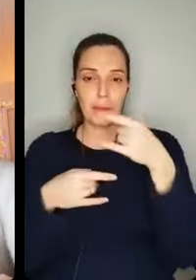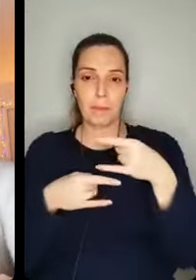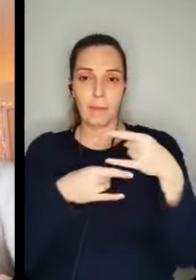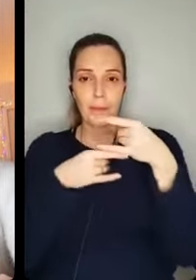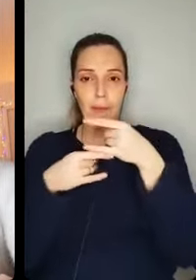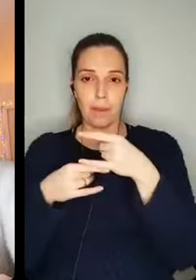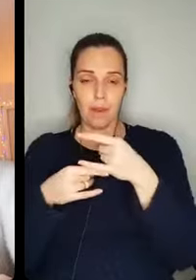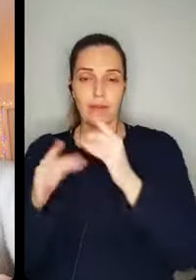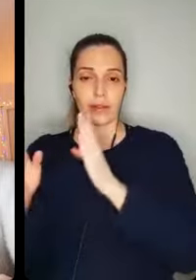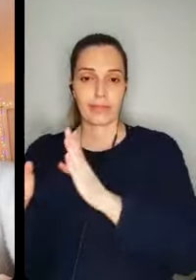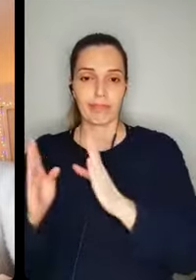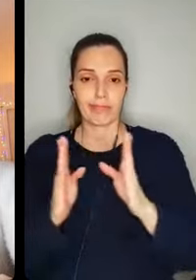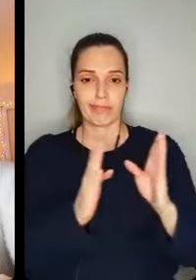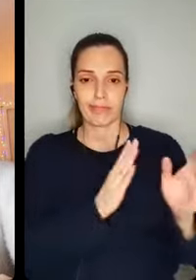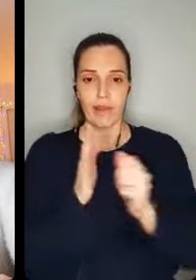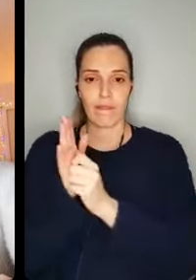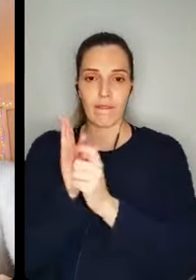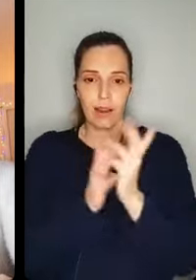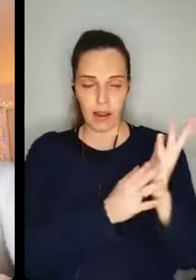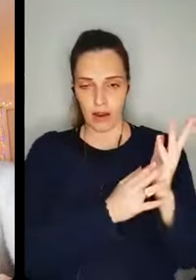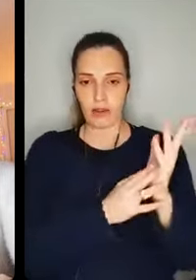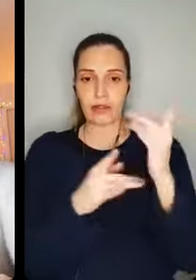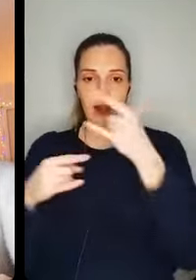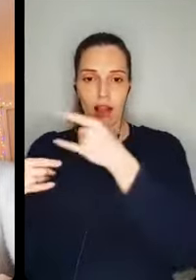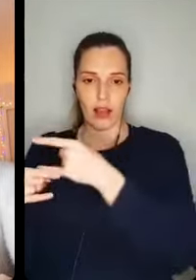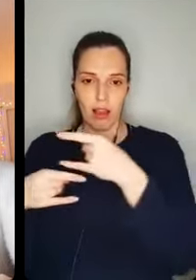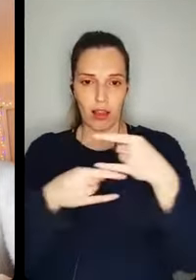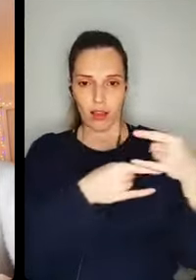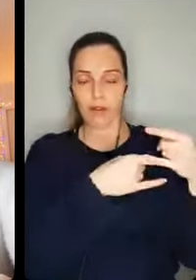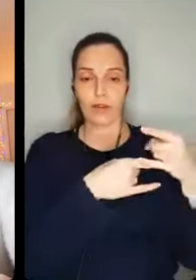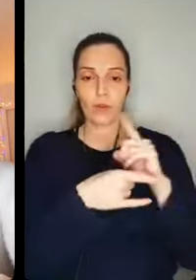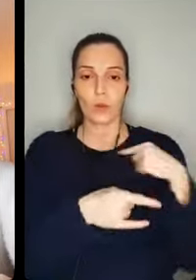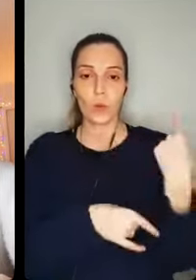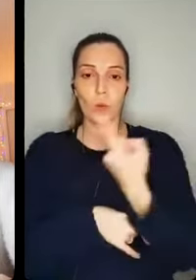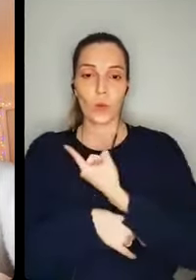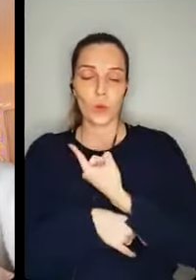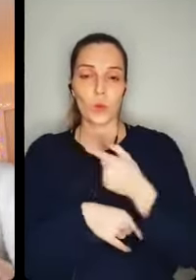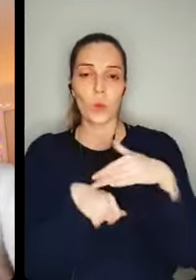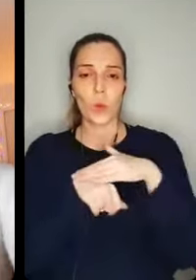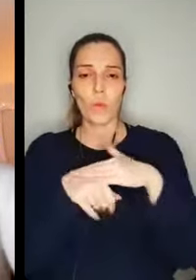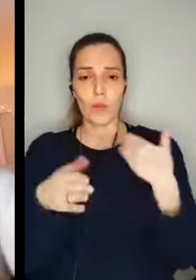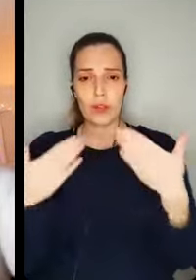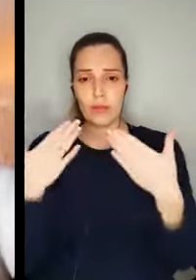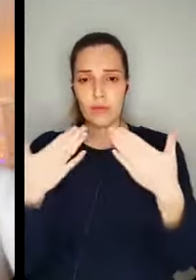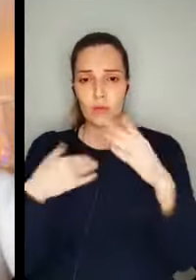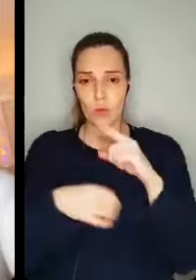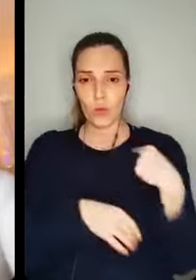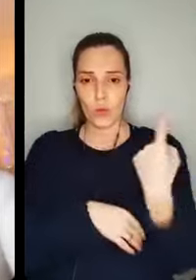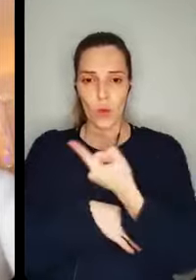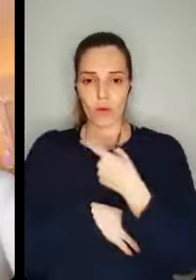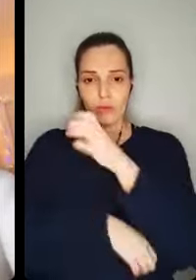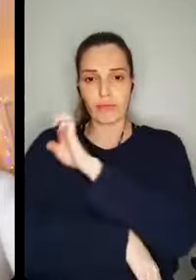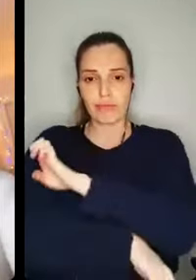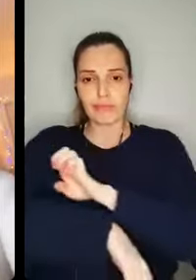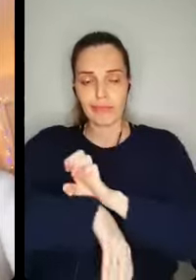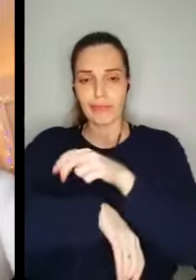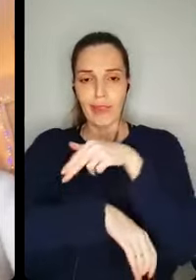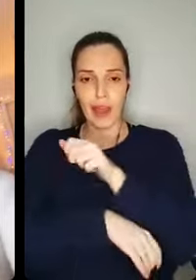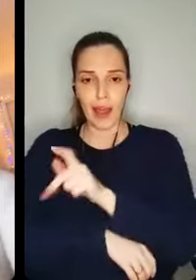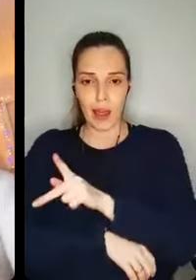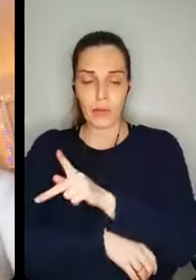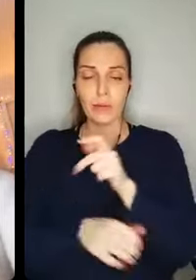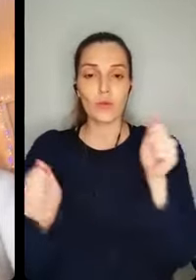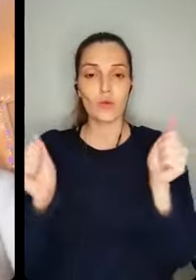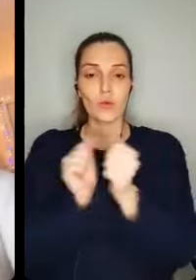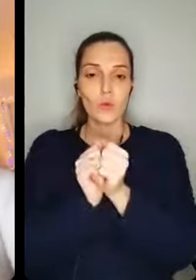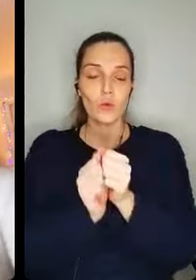NAP, de lives em que a gente vai estar conversando entre nós, estagiários do NAP, com os alunos dos cursos de graduação